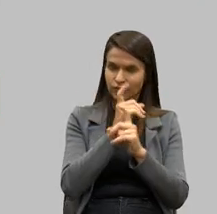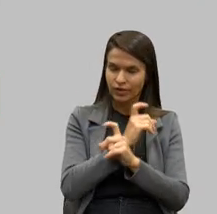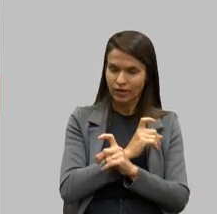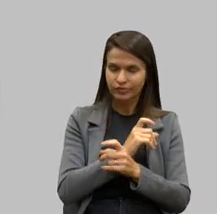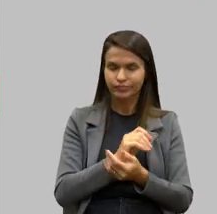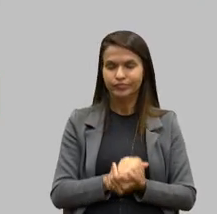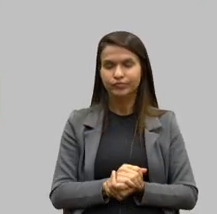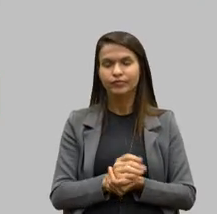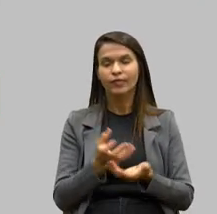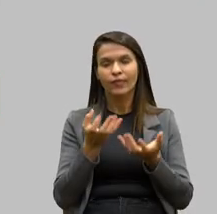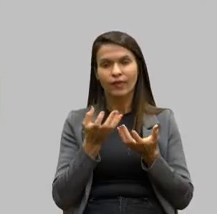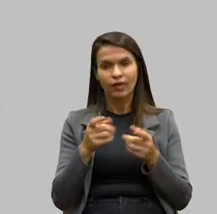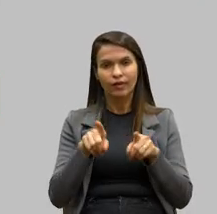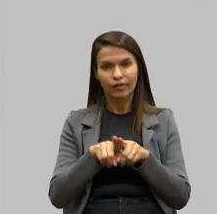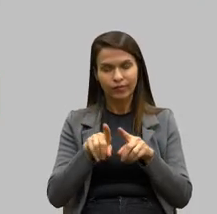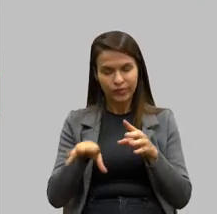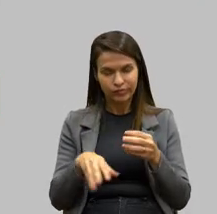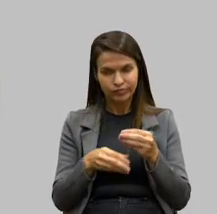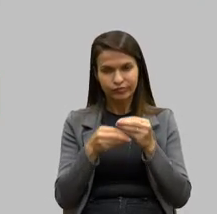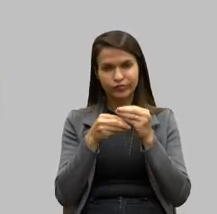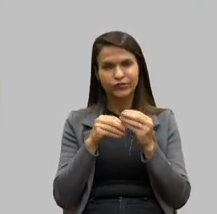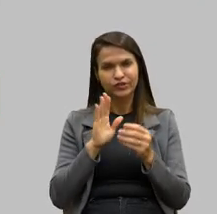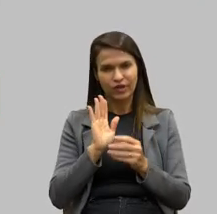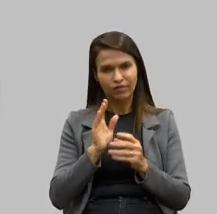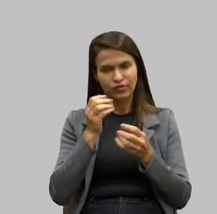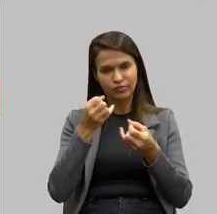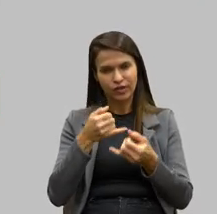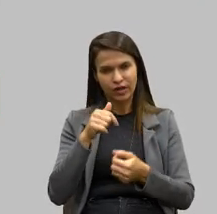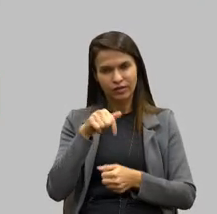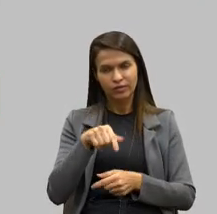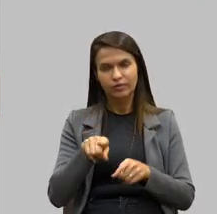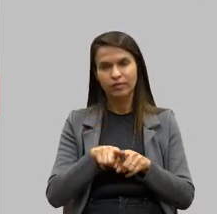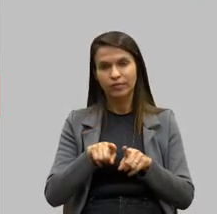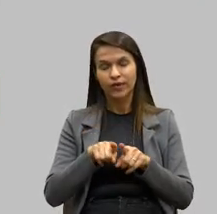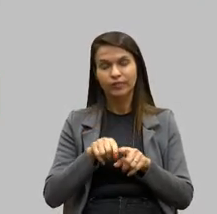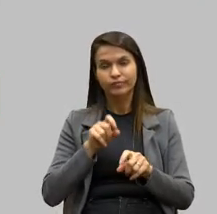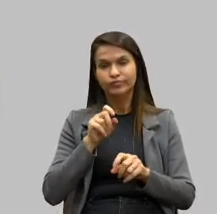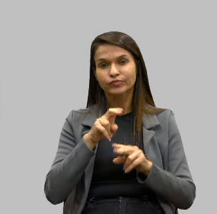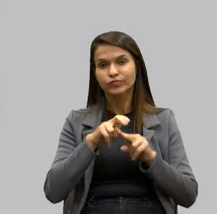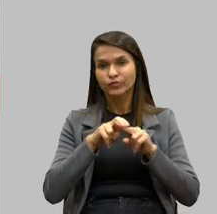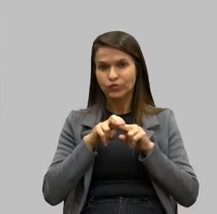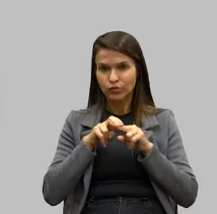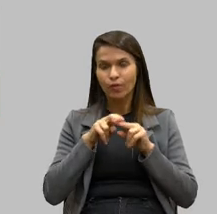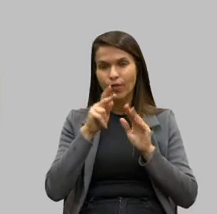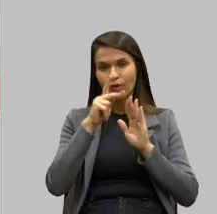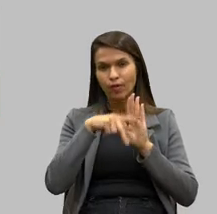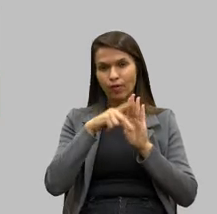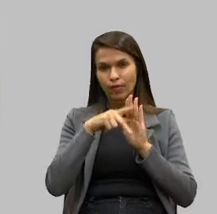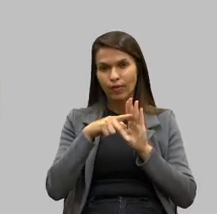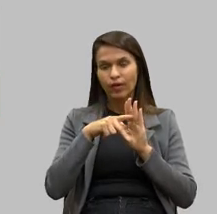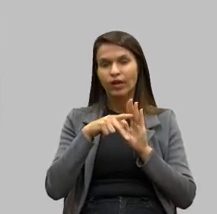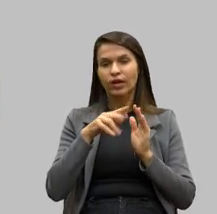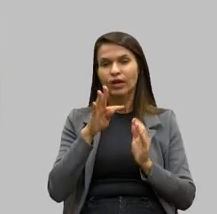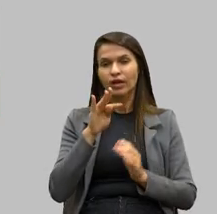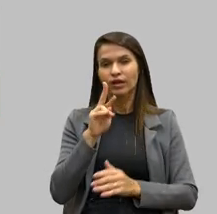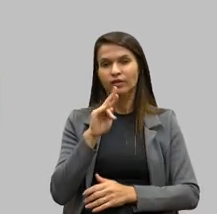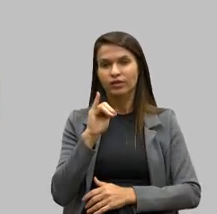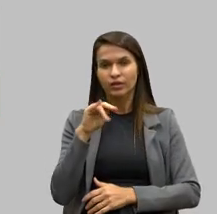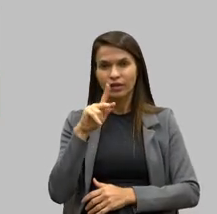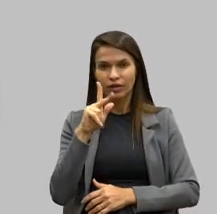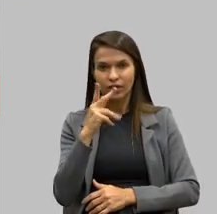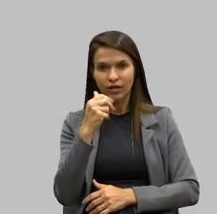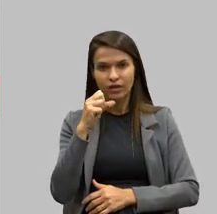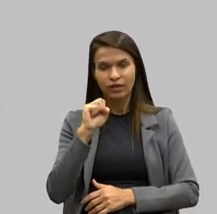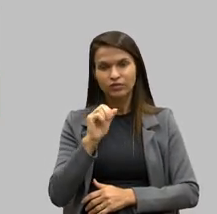aqui também, secretário, já foi dito aqui também, sobre a questão do programa Trilhas do Futuro. Esse